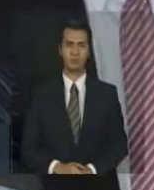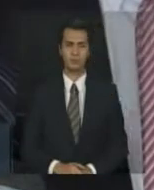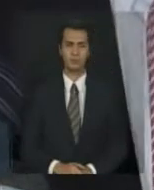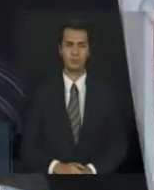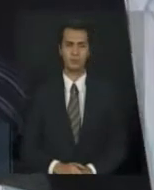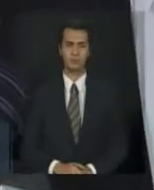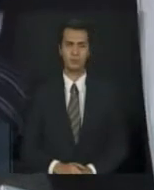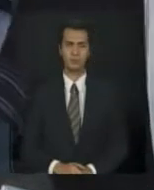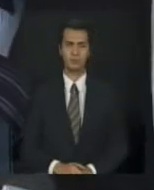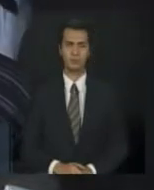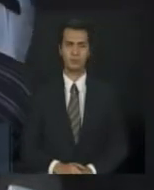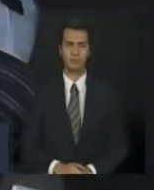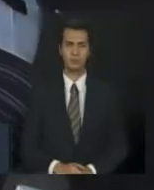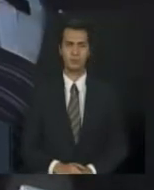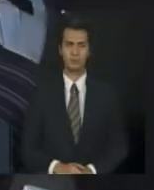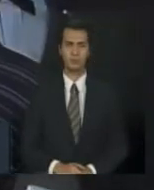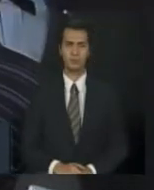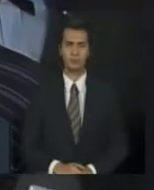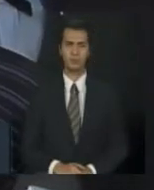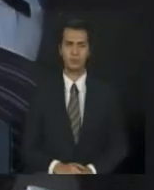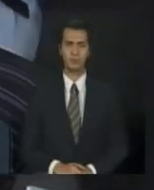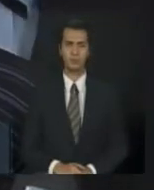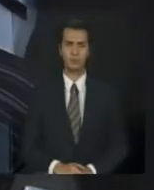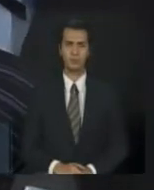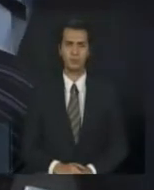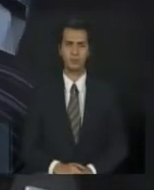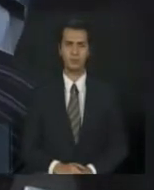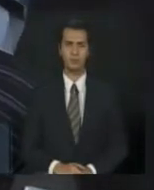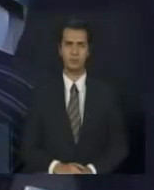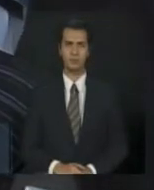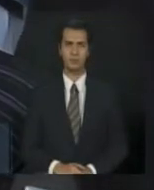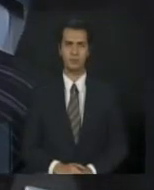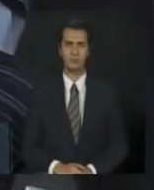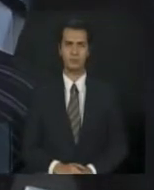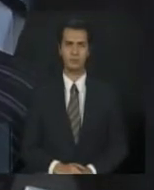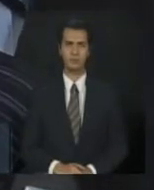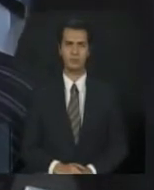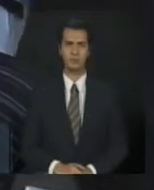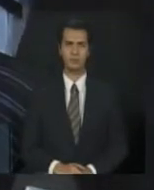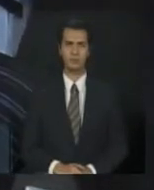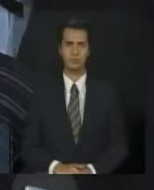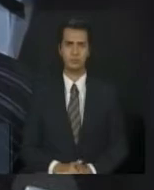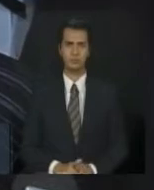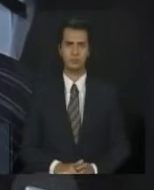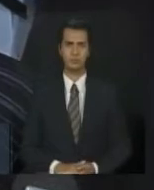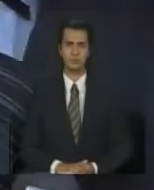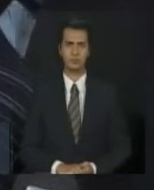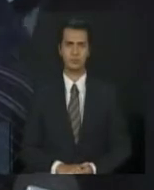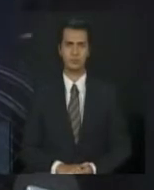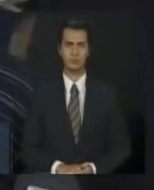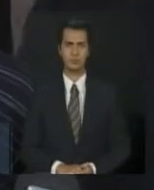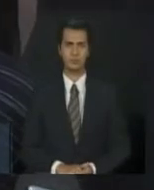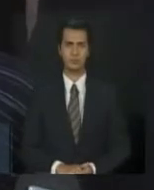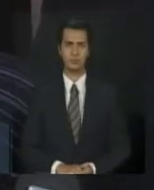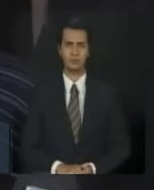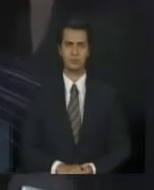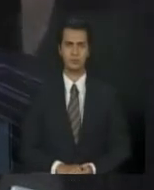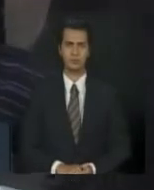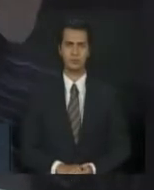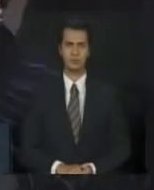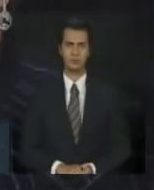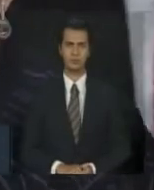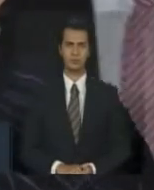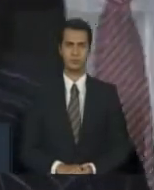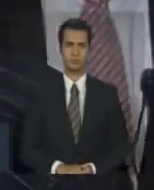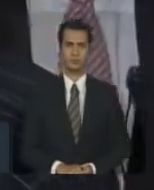Pois não, Délis? A senhora recebeu uma declaração de amor no dia. Eu queria saber se isso fez efeito nessas decisões